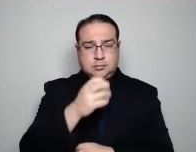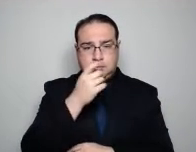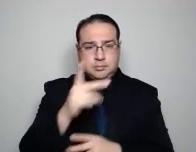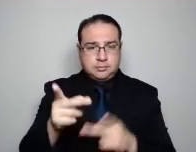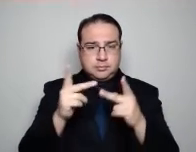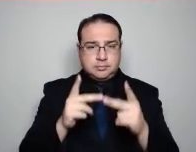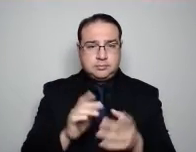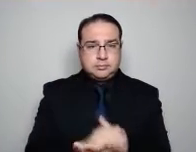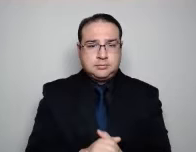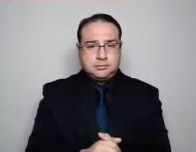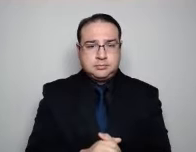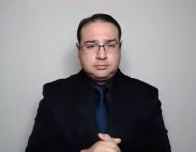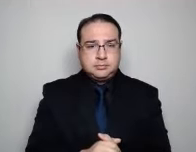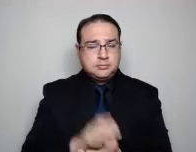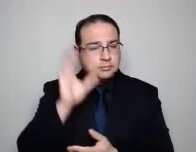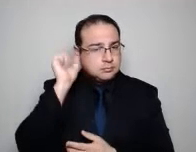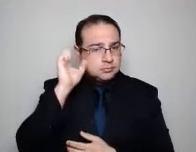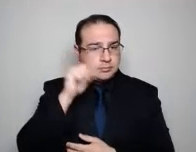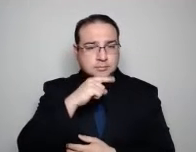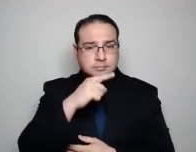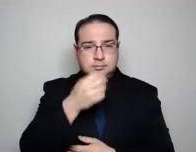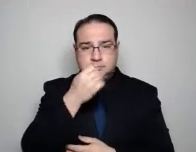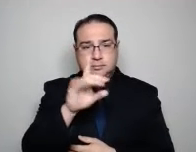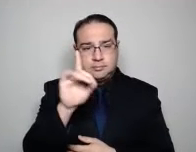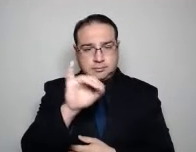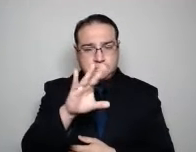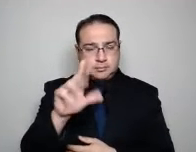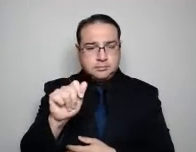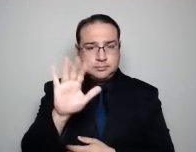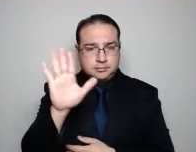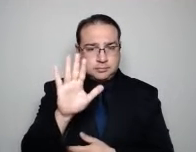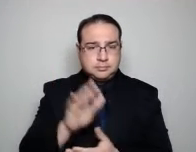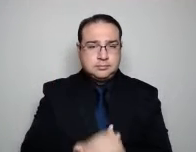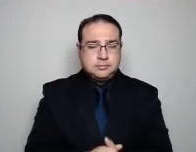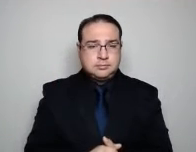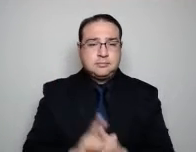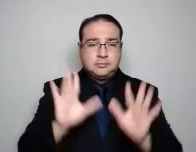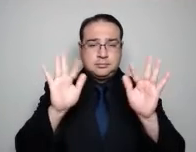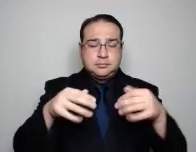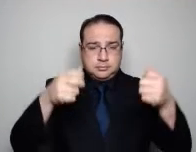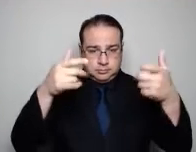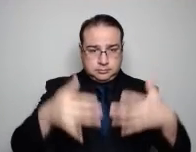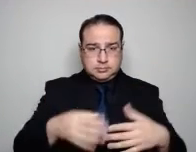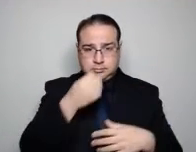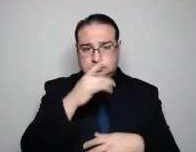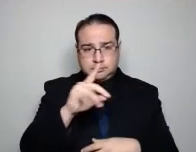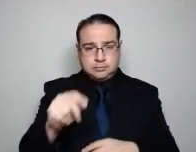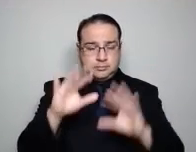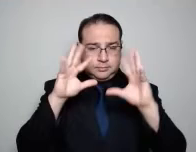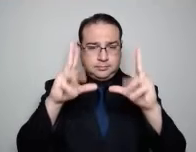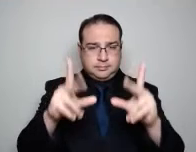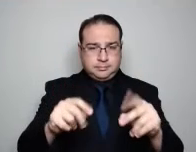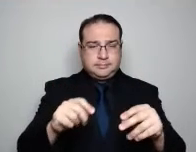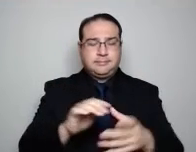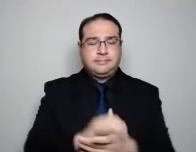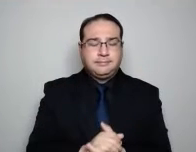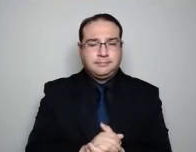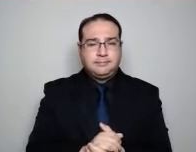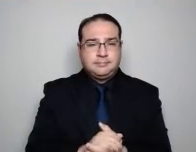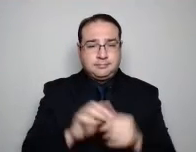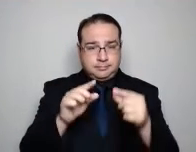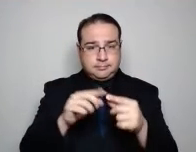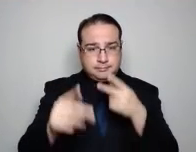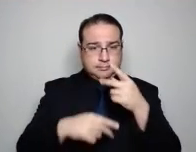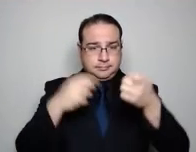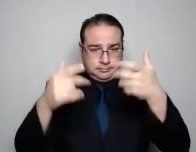Está sem áudio, mas bom dia. Então, assim, a finalidade da sustentação oral... Bom dia a todos. É falar para o